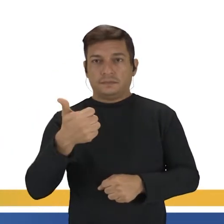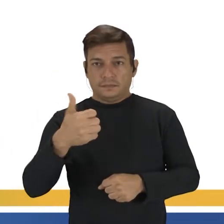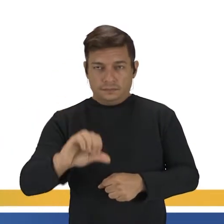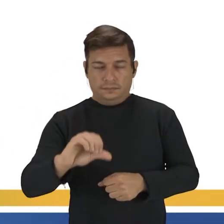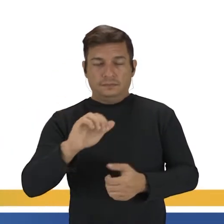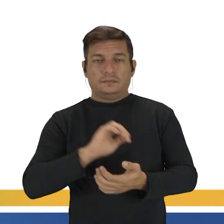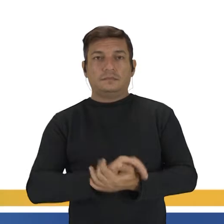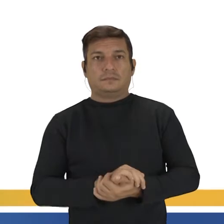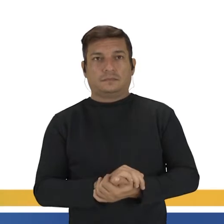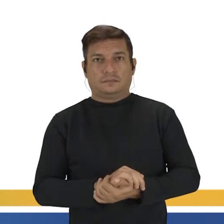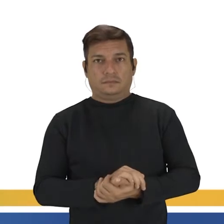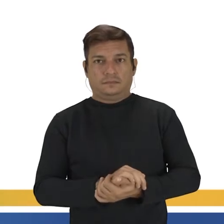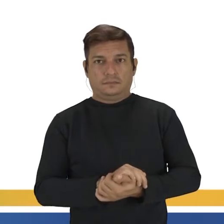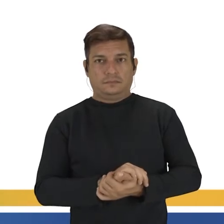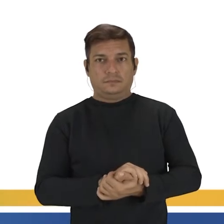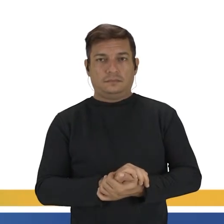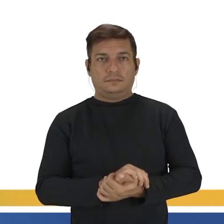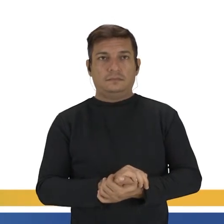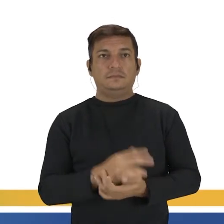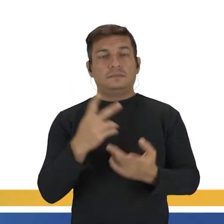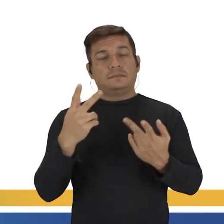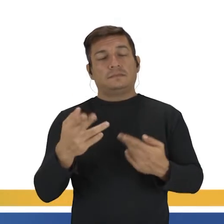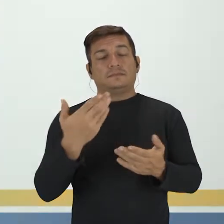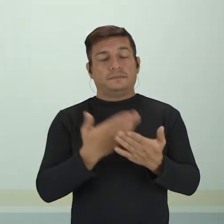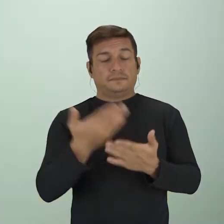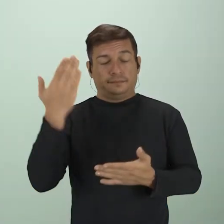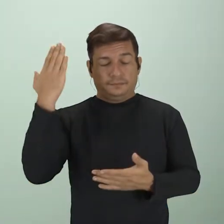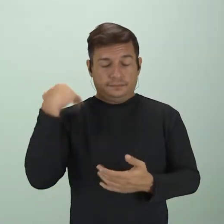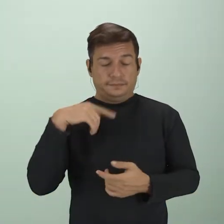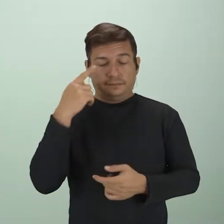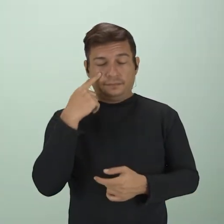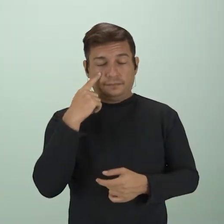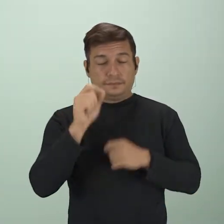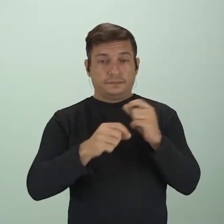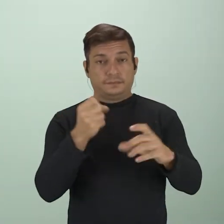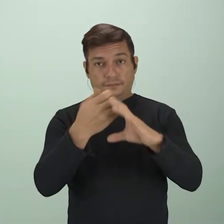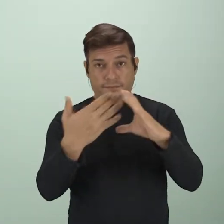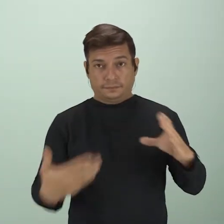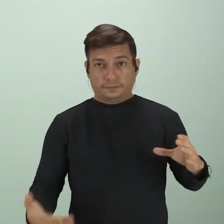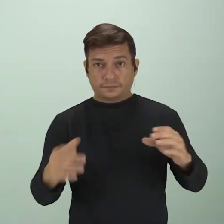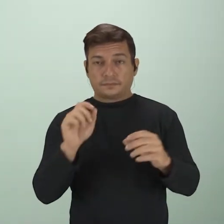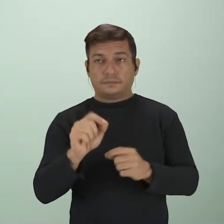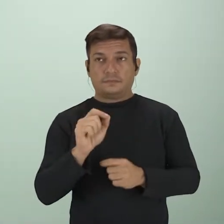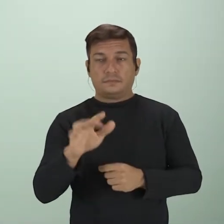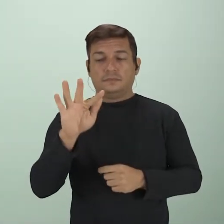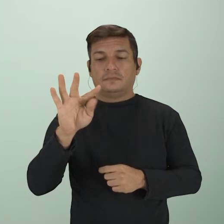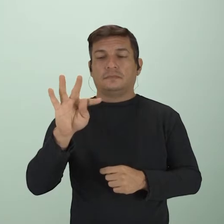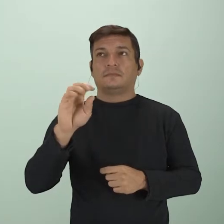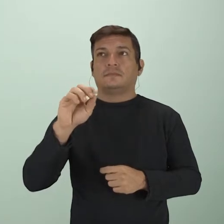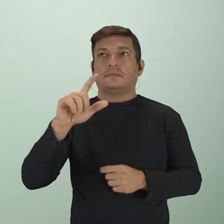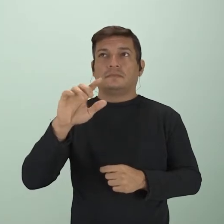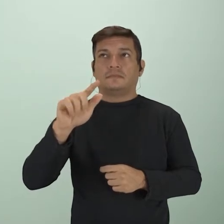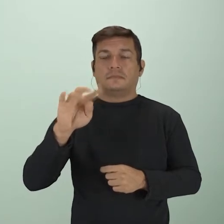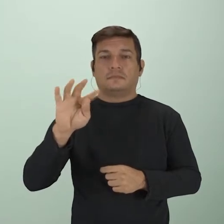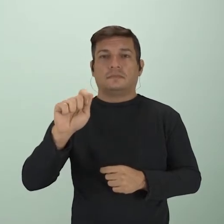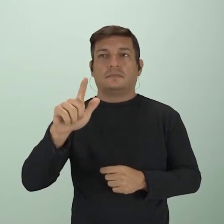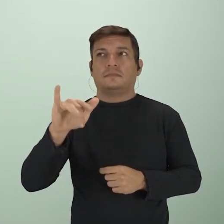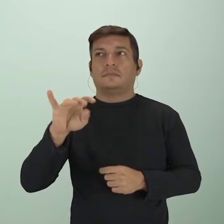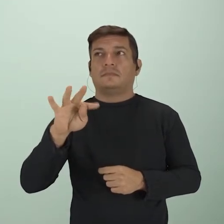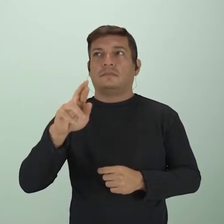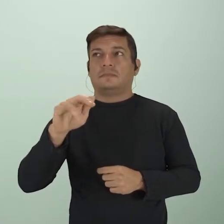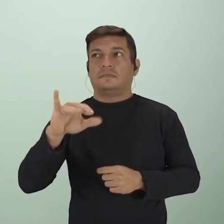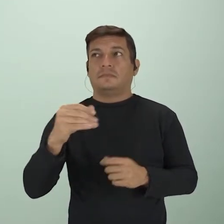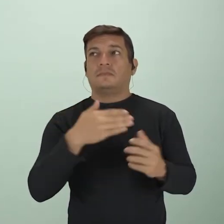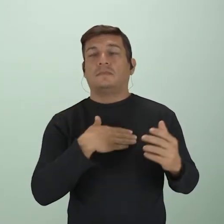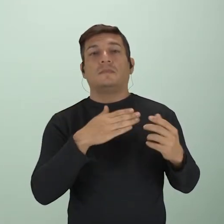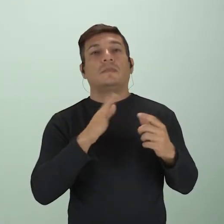1919. E da mesma forma que nós vimos na aula anterior, quando nós falamos das características dos regimes totalitários, então eu trouxe